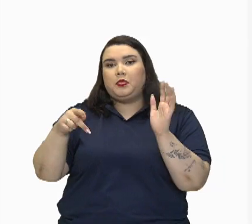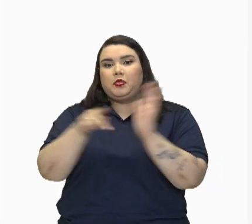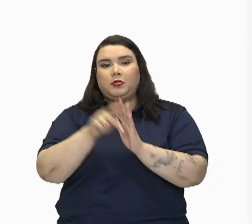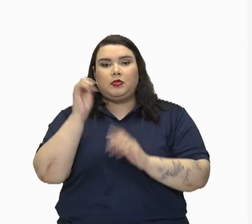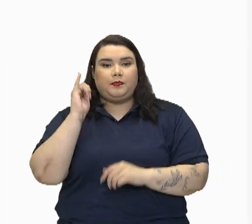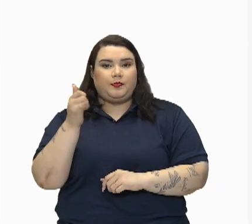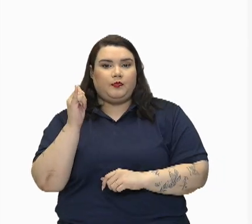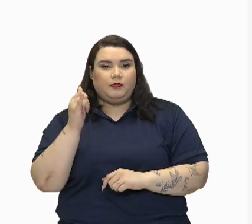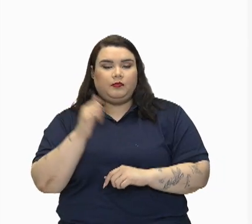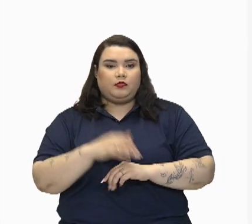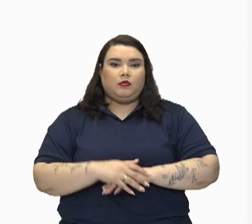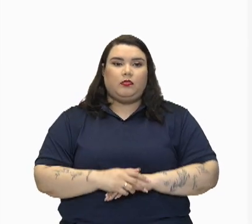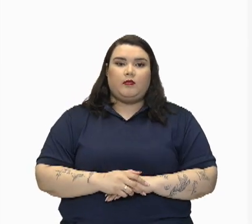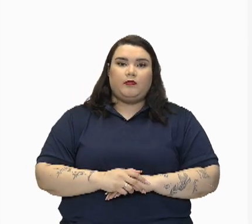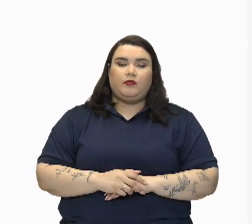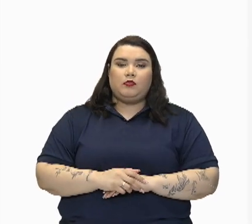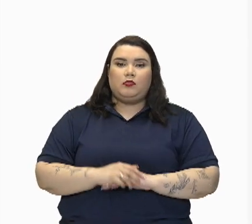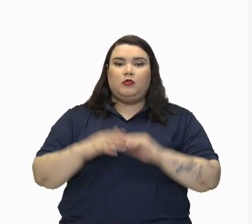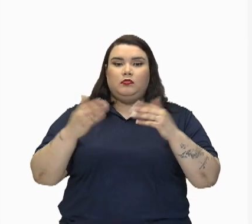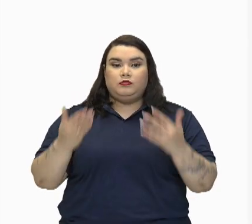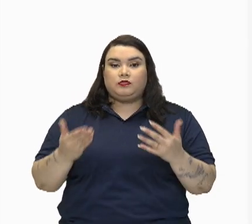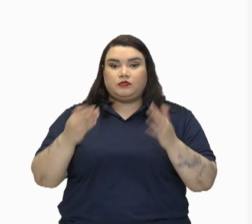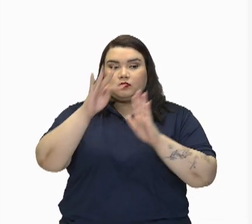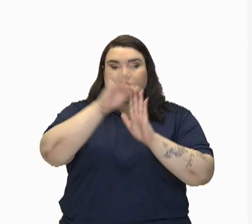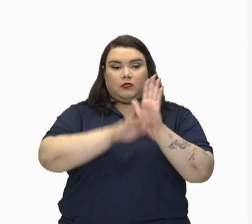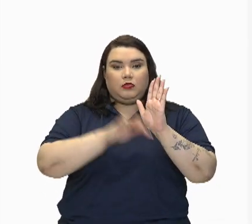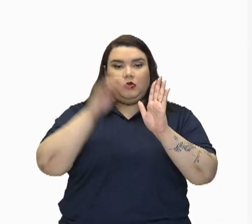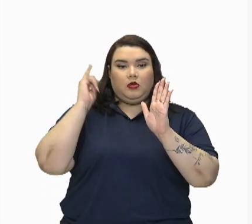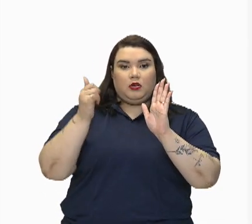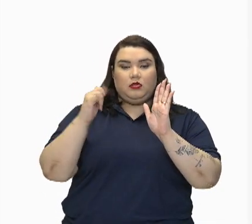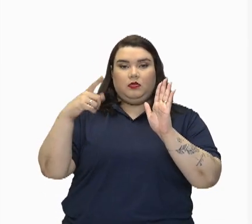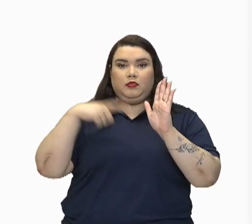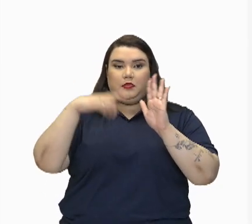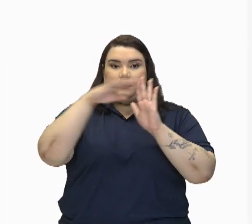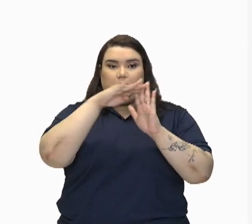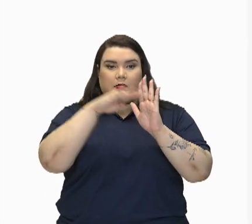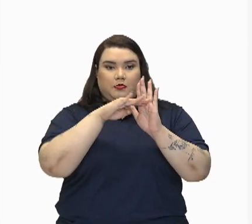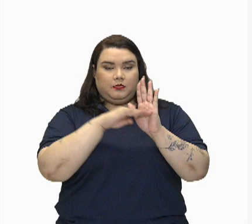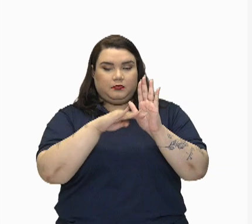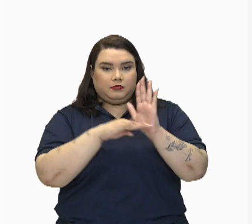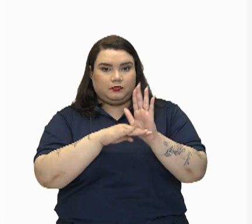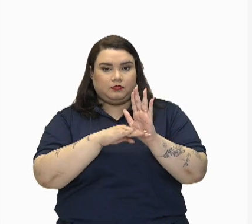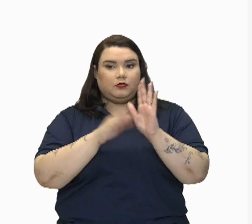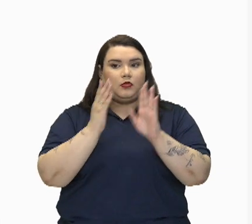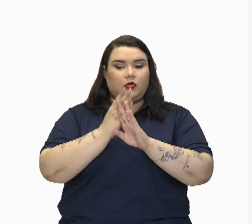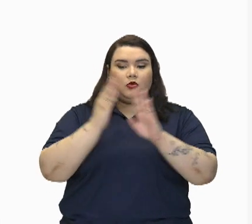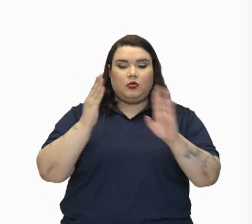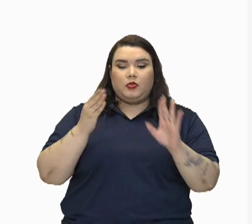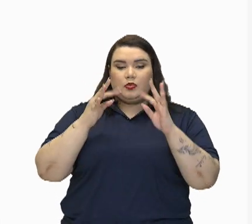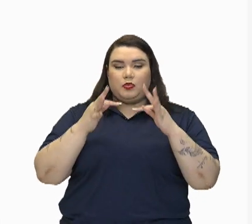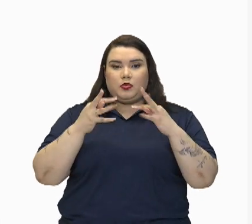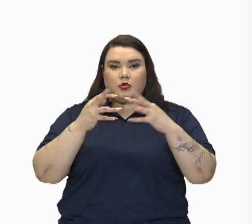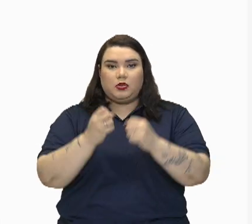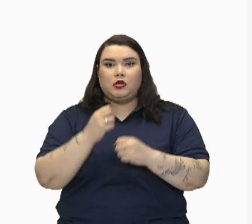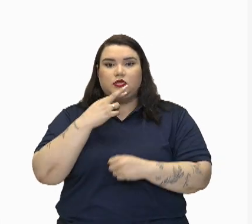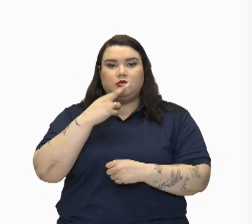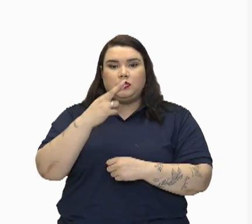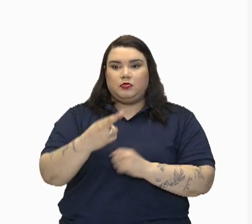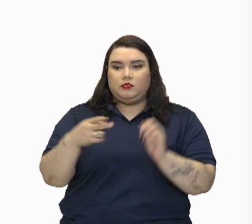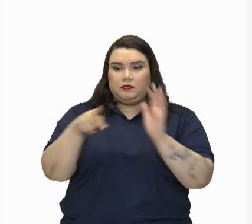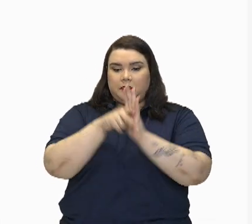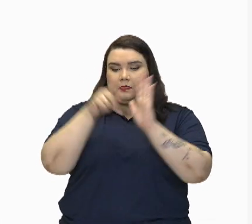narrativa. Olha aí. Então, dentro de um texto narrativo, nós vamos ter que encontrar todas as respostas para